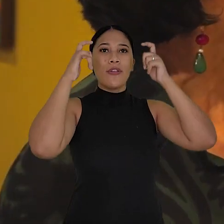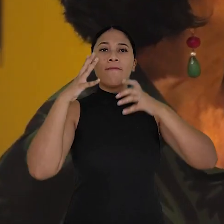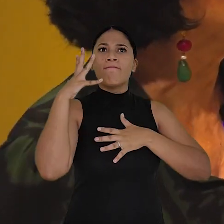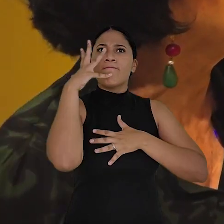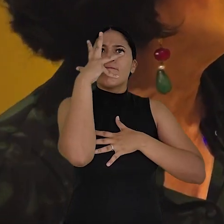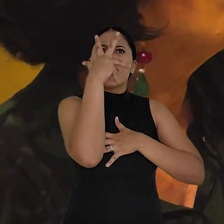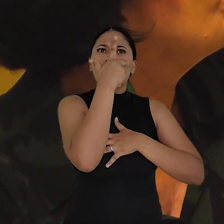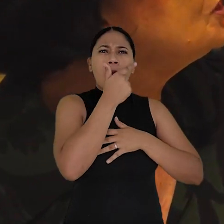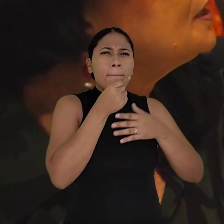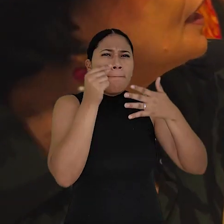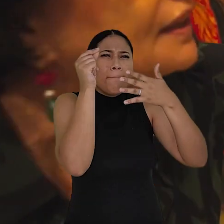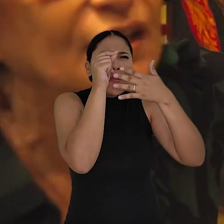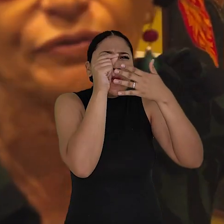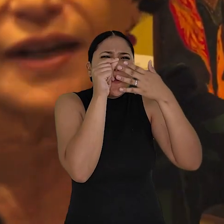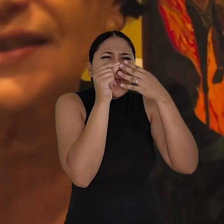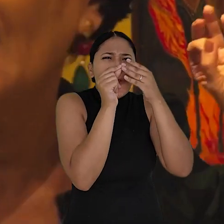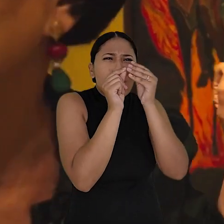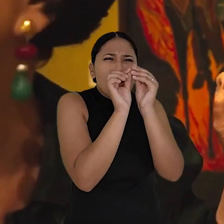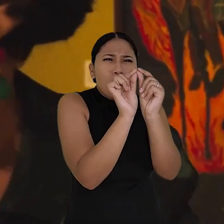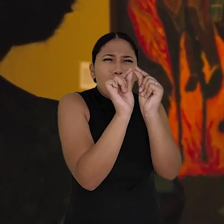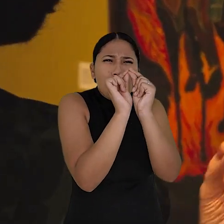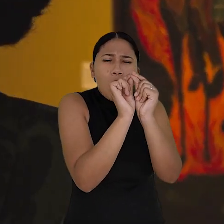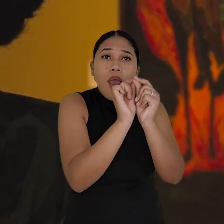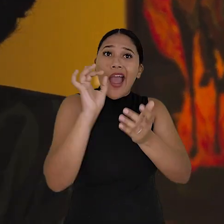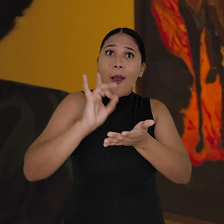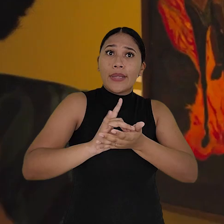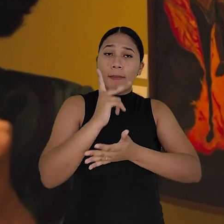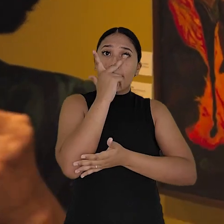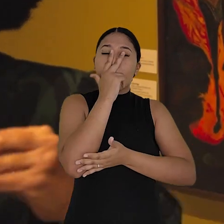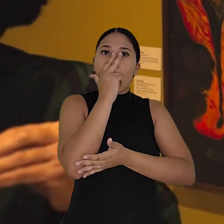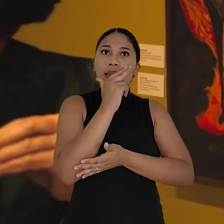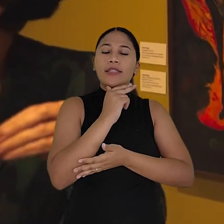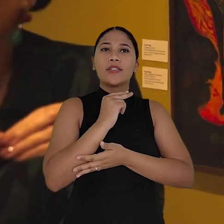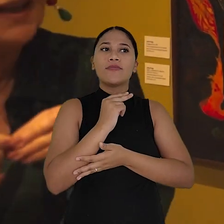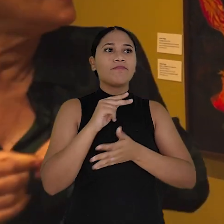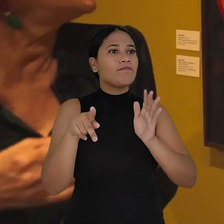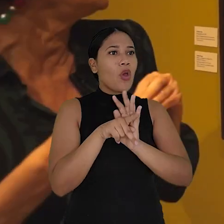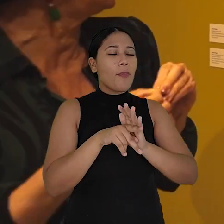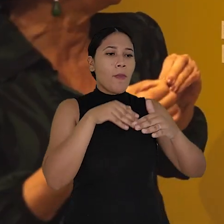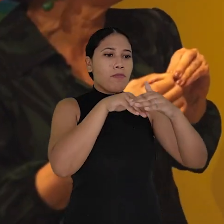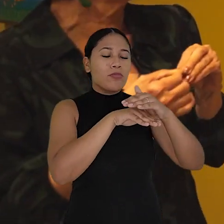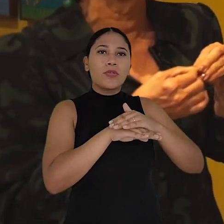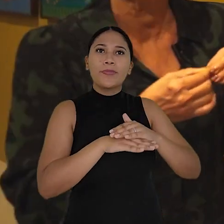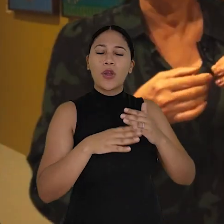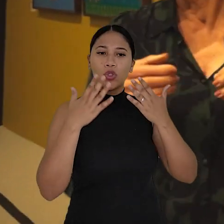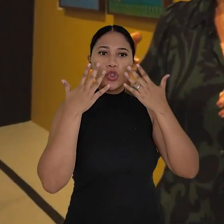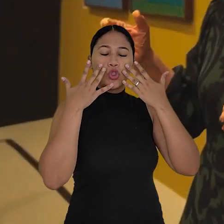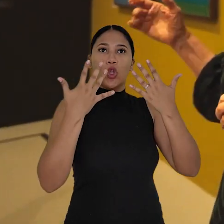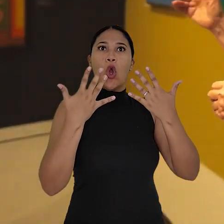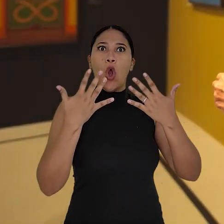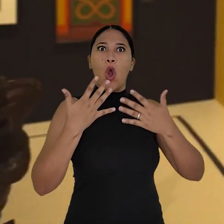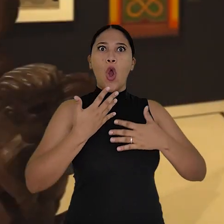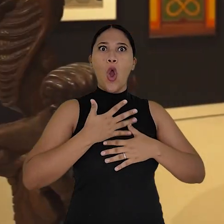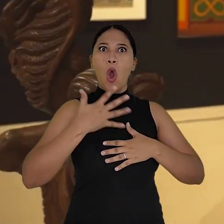que coisa miudinha que ele faz, realmente parece assim uma joalheria, né?